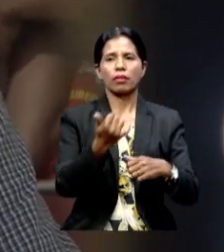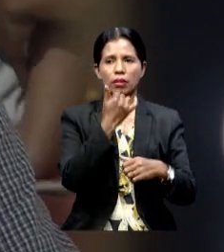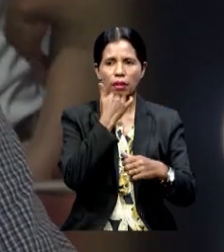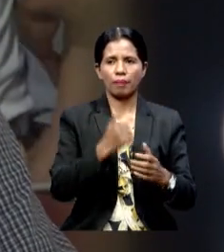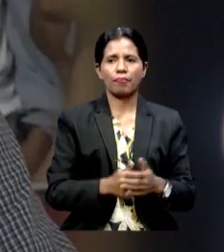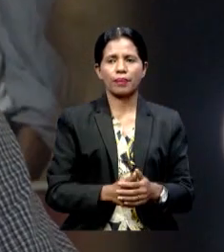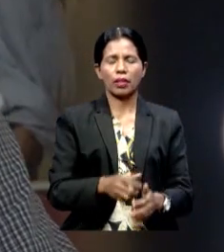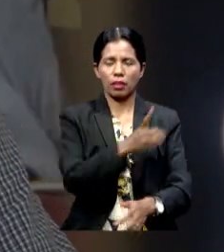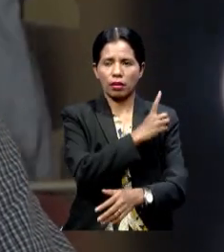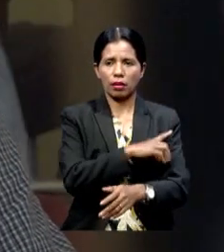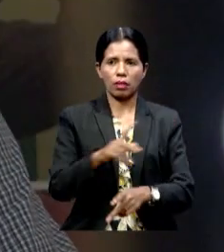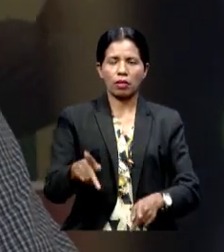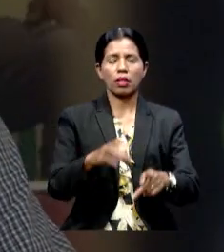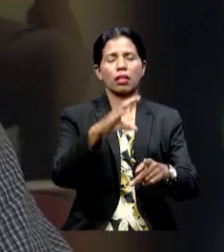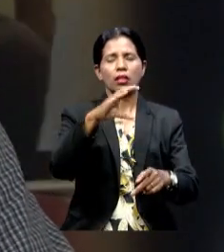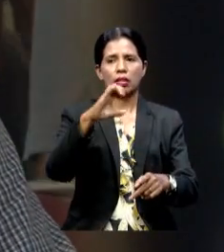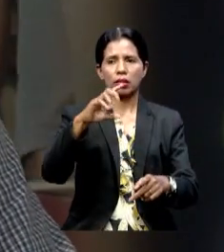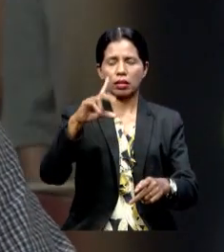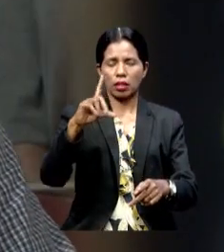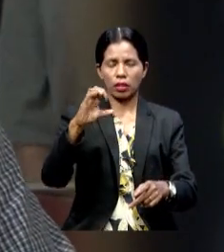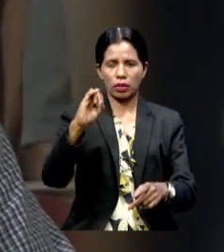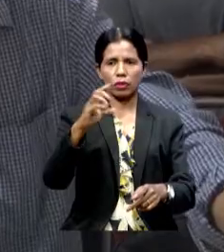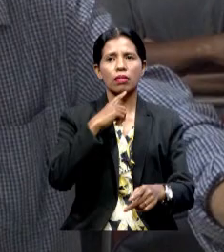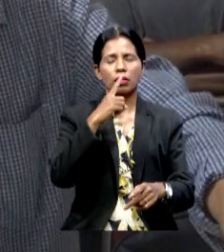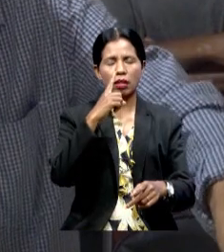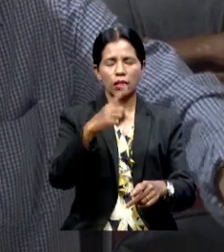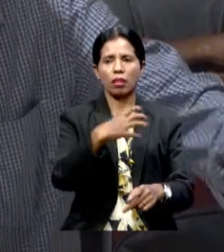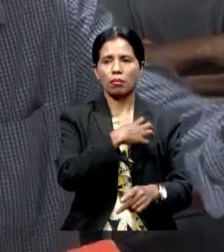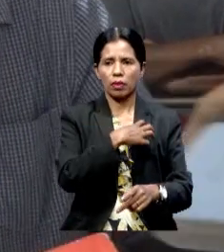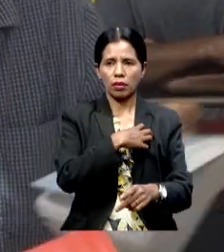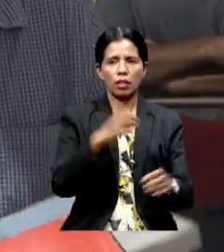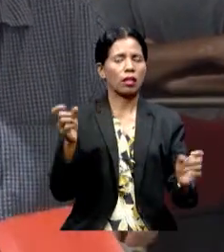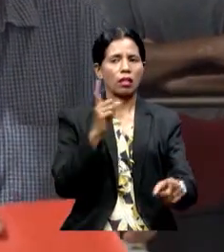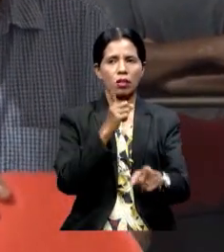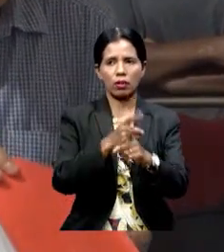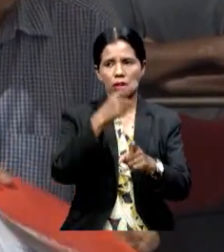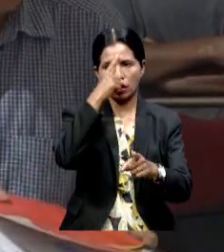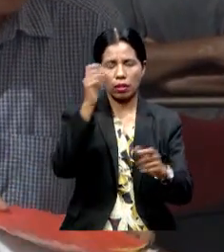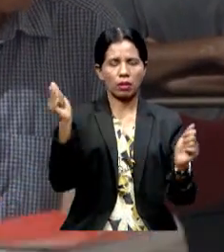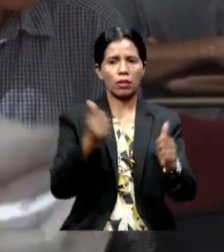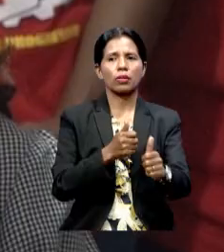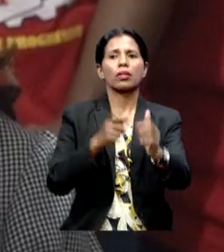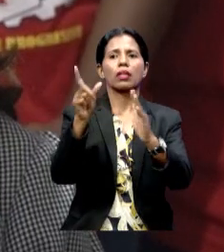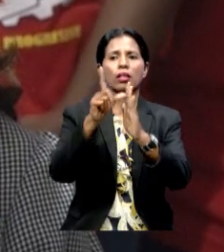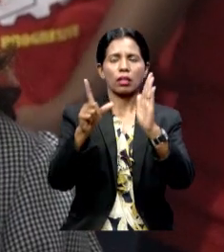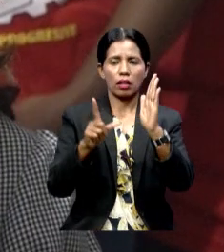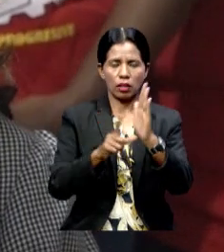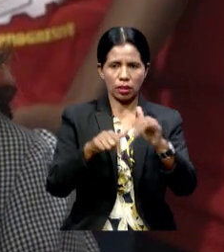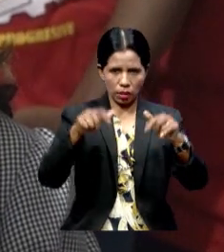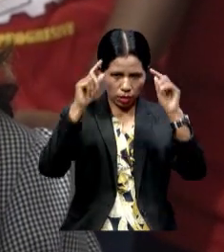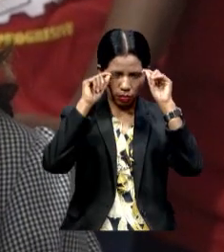o defensor público Sérgio Dias Quintas considera a atuação Penetele ne lolos, tamba la tuir lei nebe vigora iha